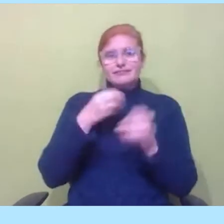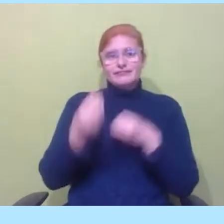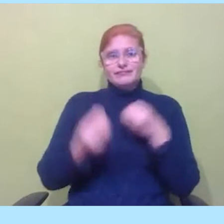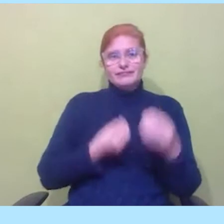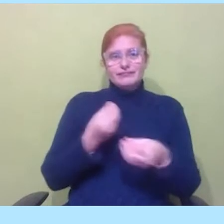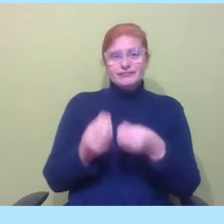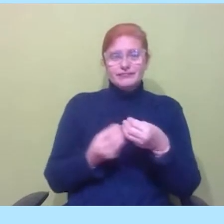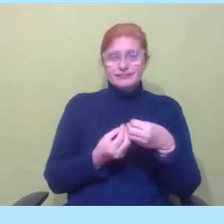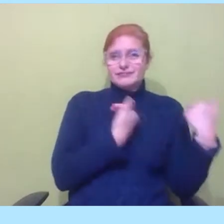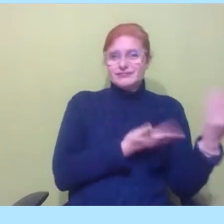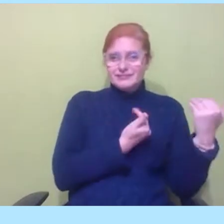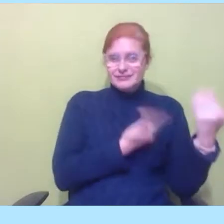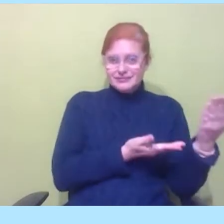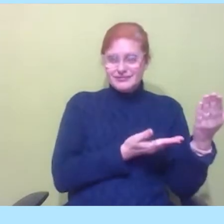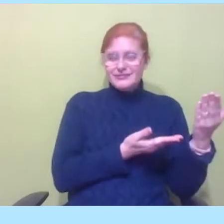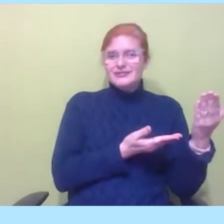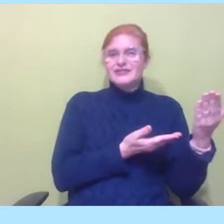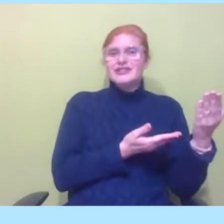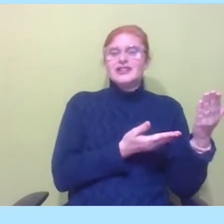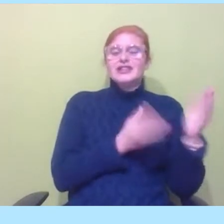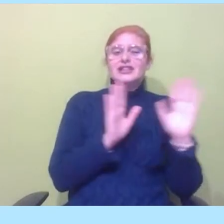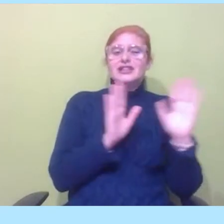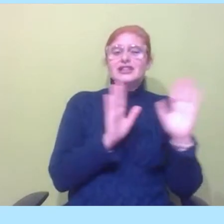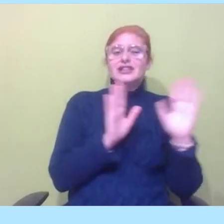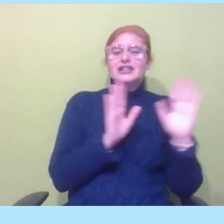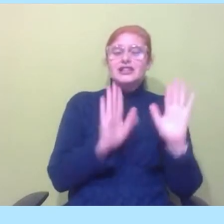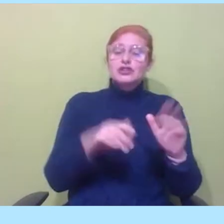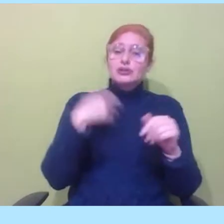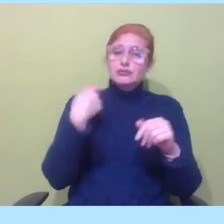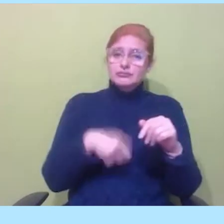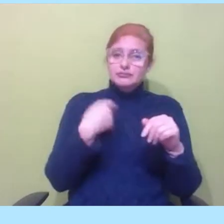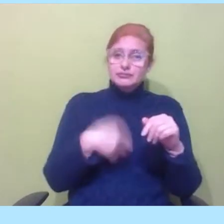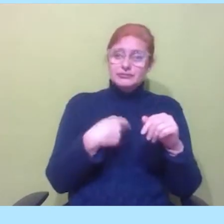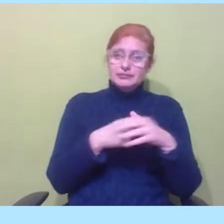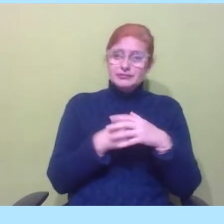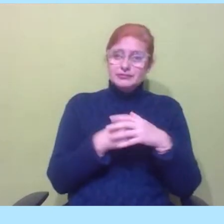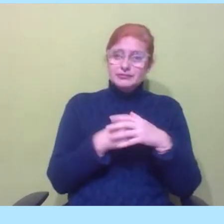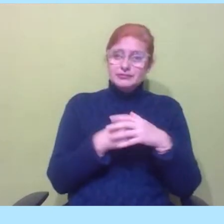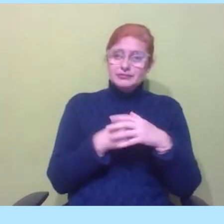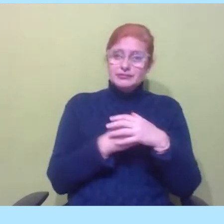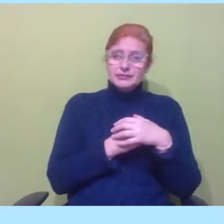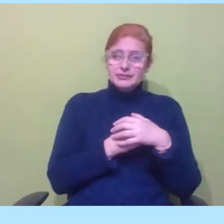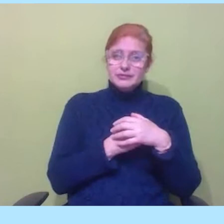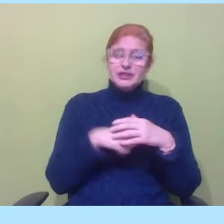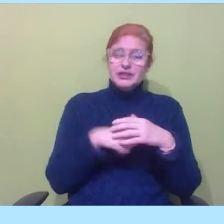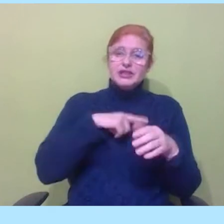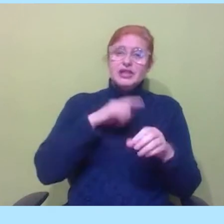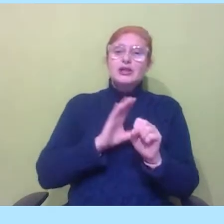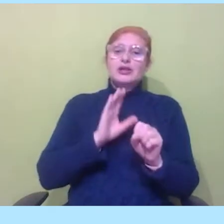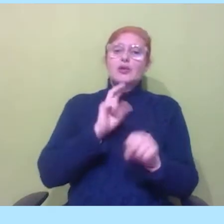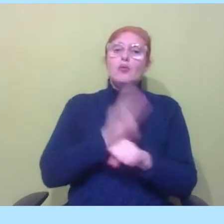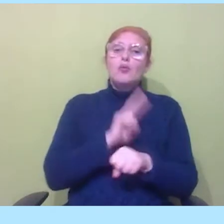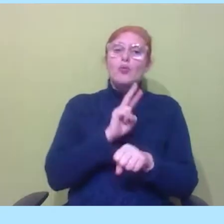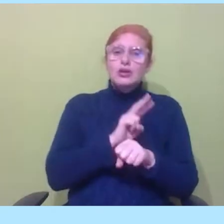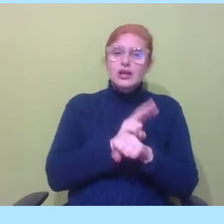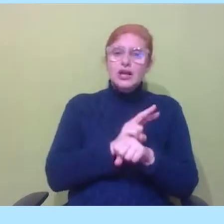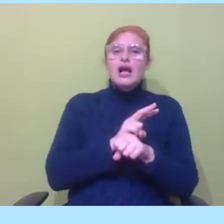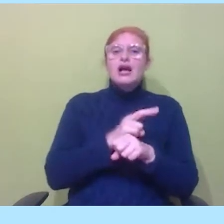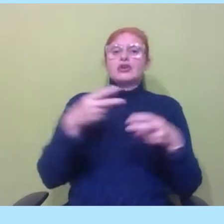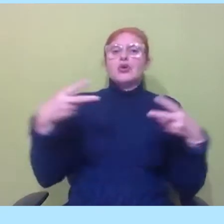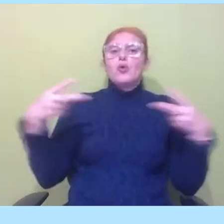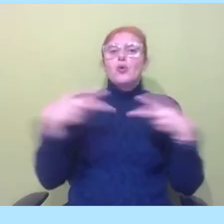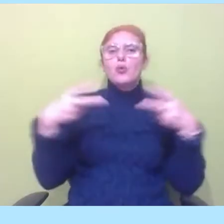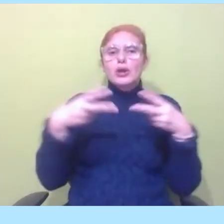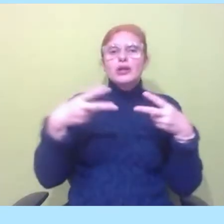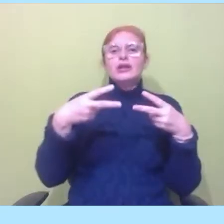juventude isso, né, de que a gente precisa ter cuidado, não ficar repassando o link da aula para o link para a aula